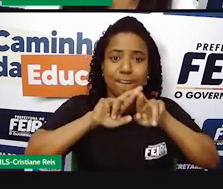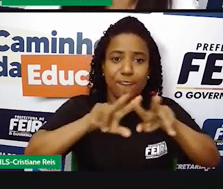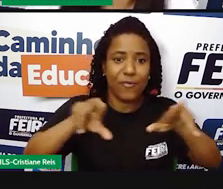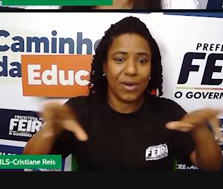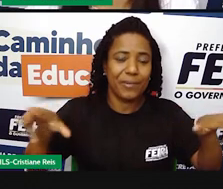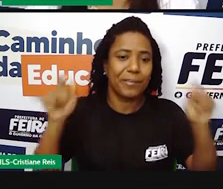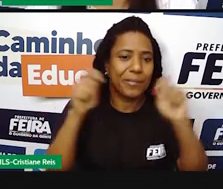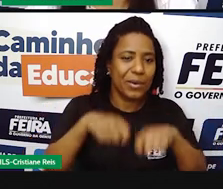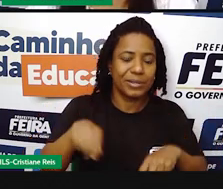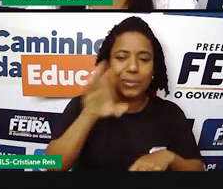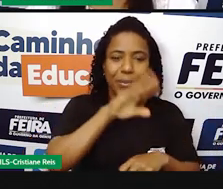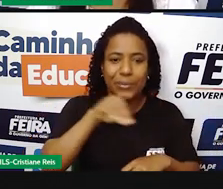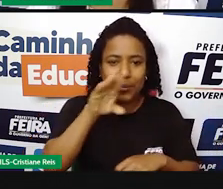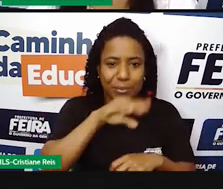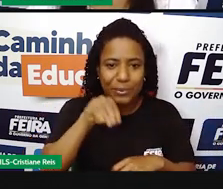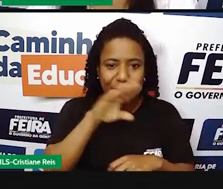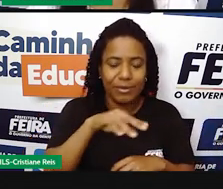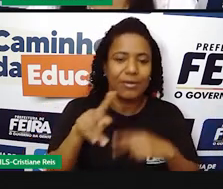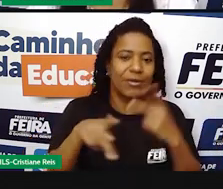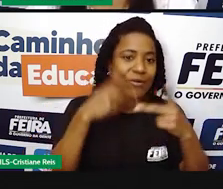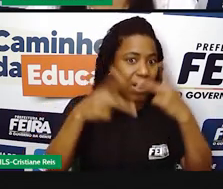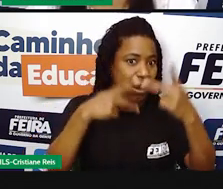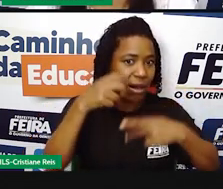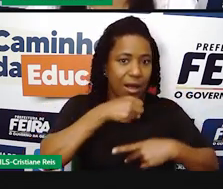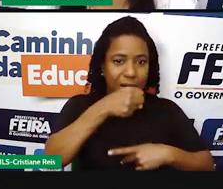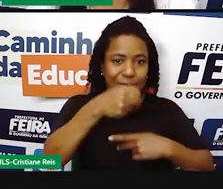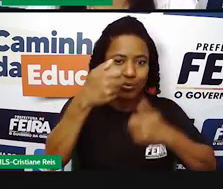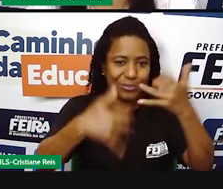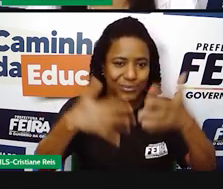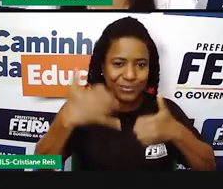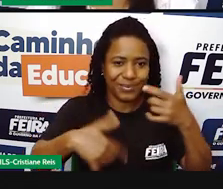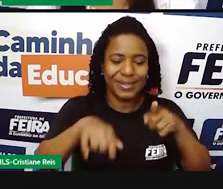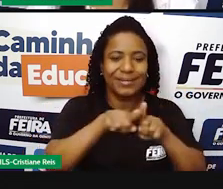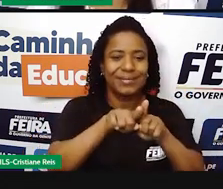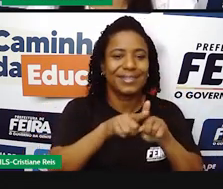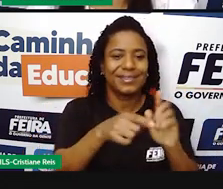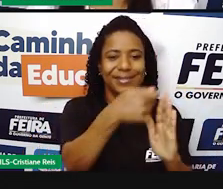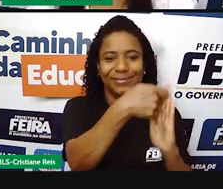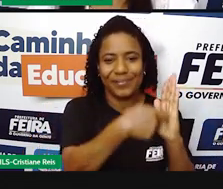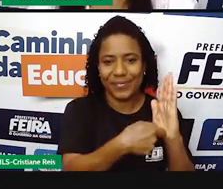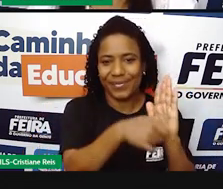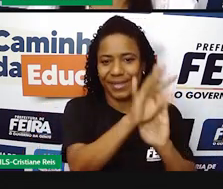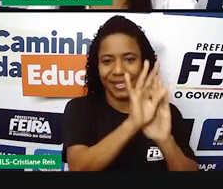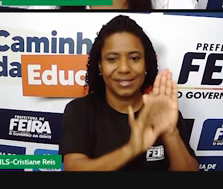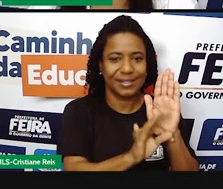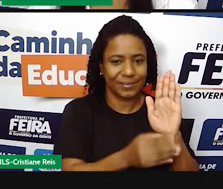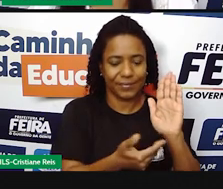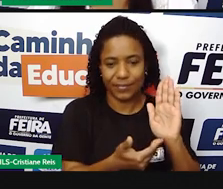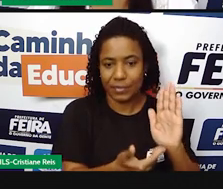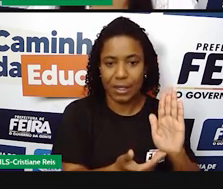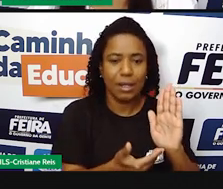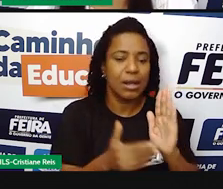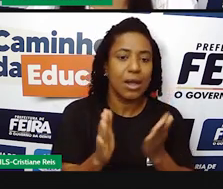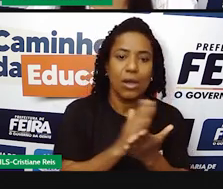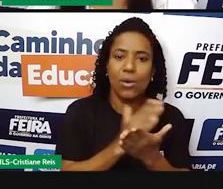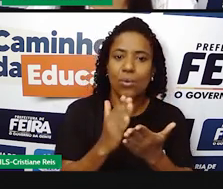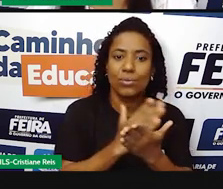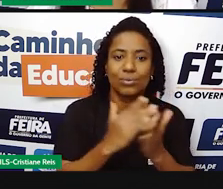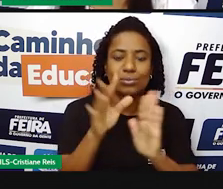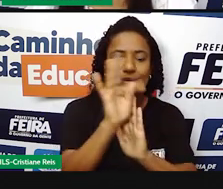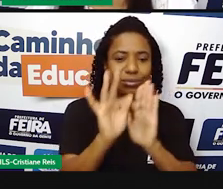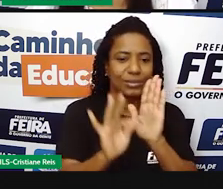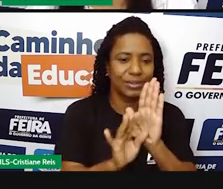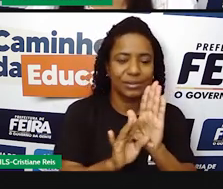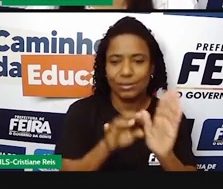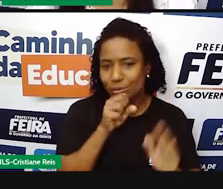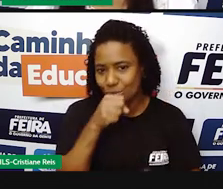oral e também de forma escrita. E aí existem alguns textos jornalísticos aí, né,